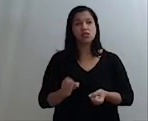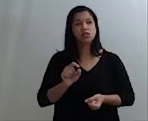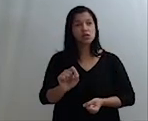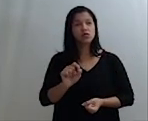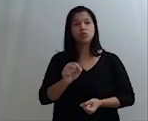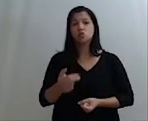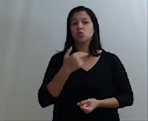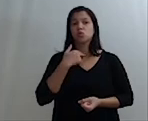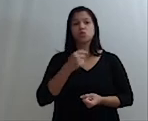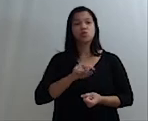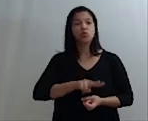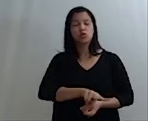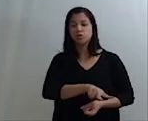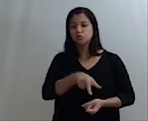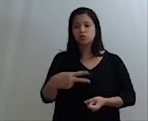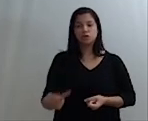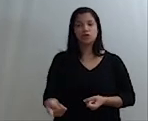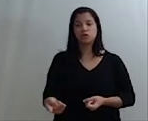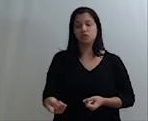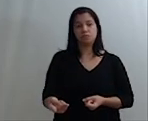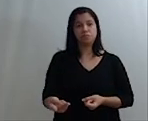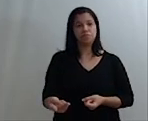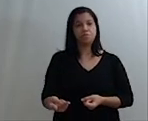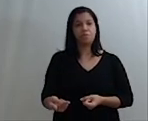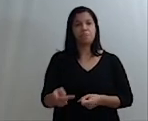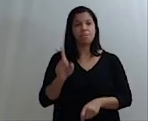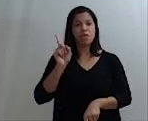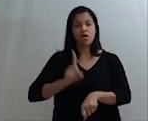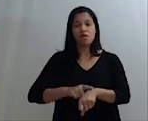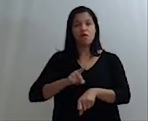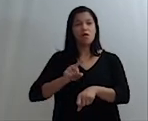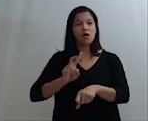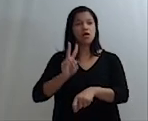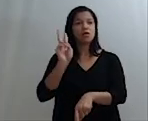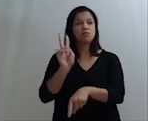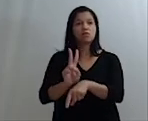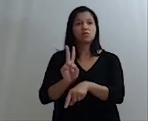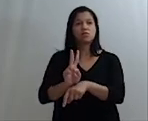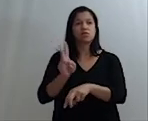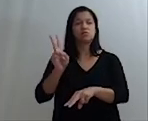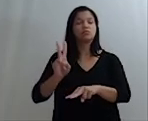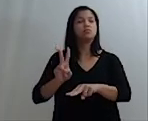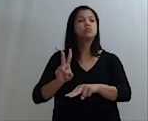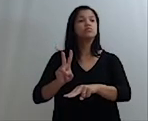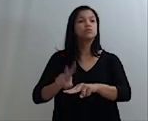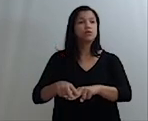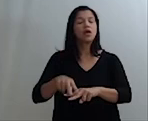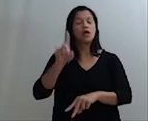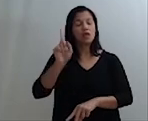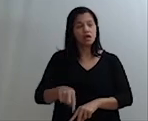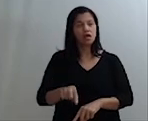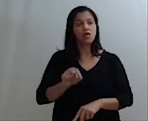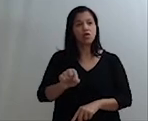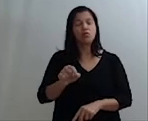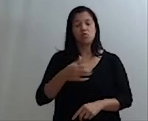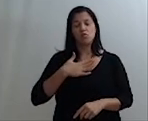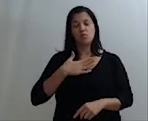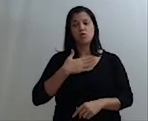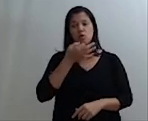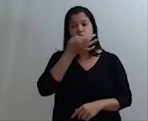essa conversão automática e esse é o primeiro argumento trazido nesse habas Corpus e eu gostaria de